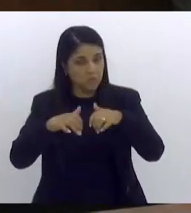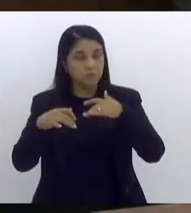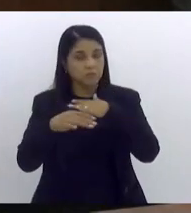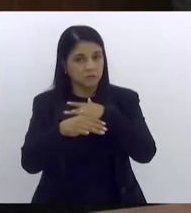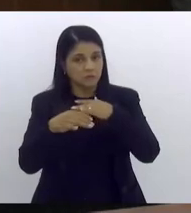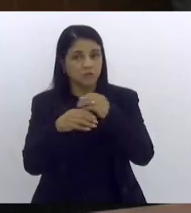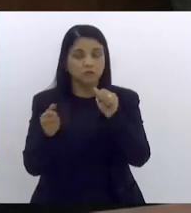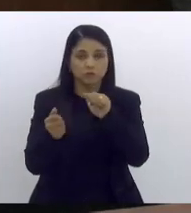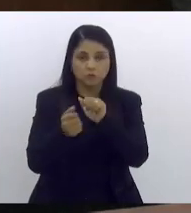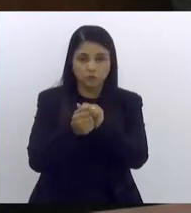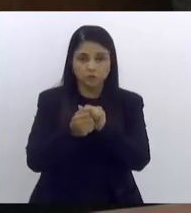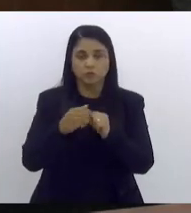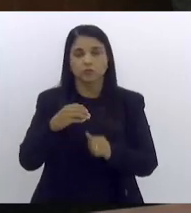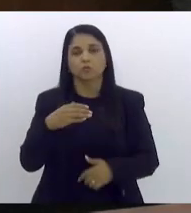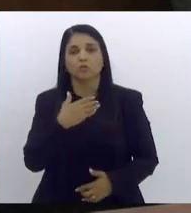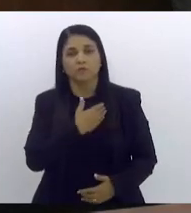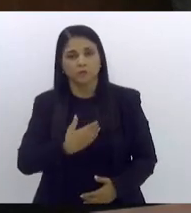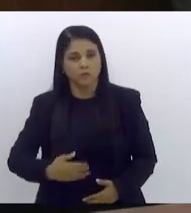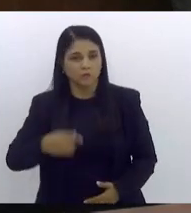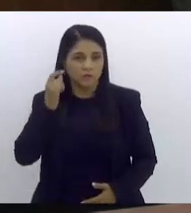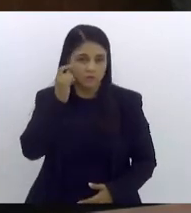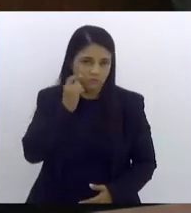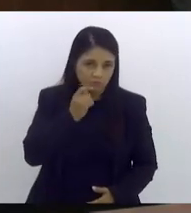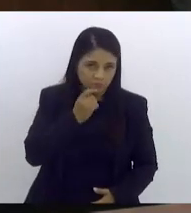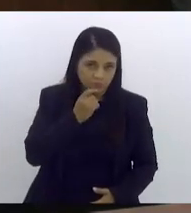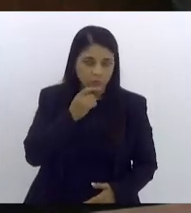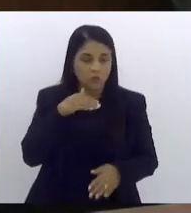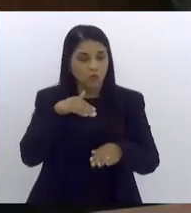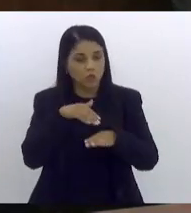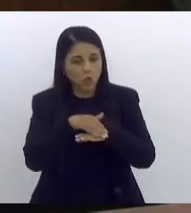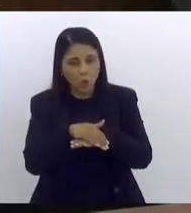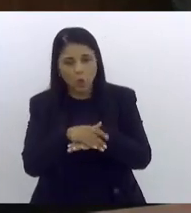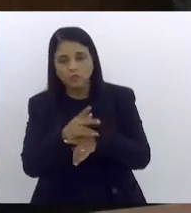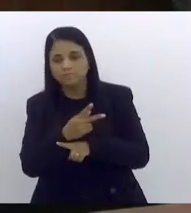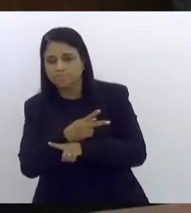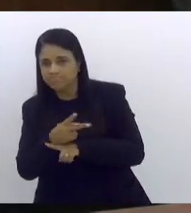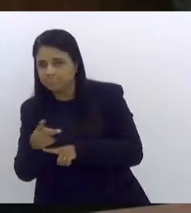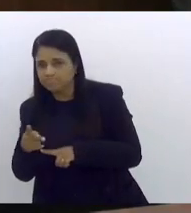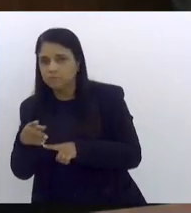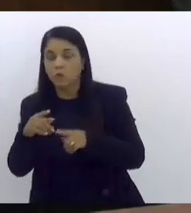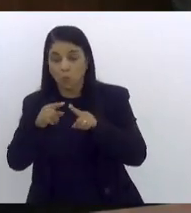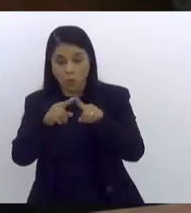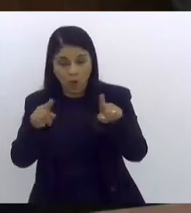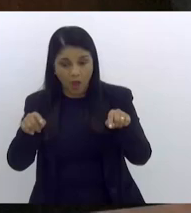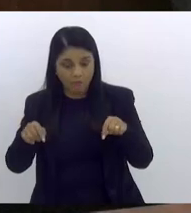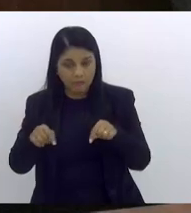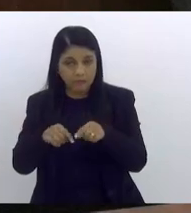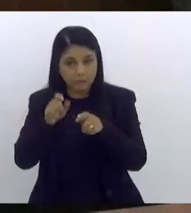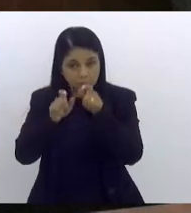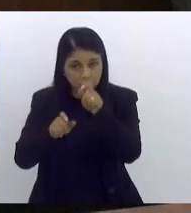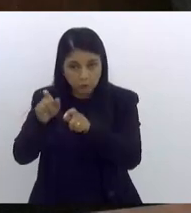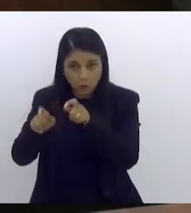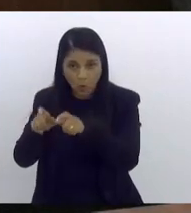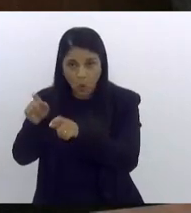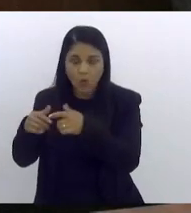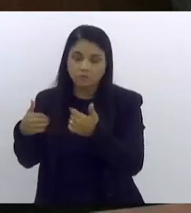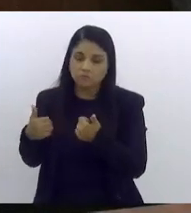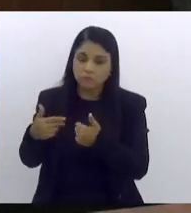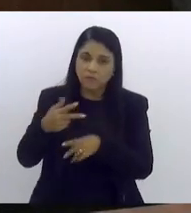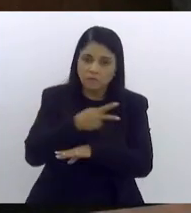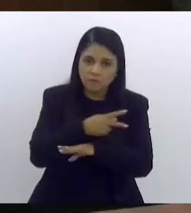o governador Cláudio Castro, que passou a noite toda na tragédia, levou o seu gabinete por dias subsequentes à